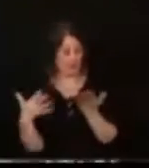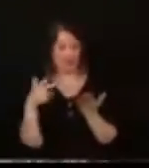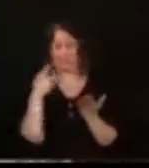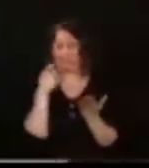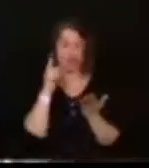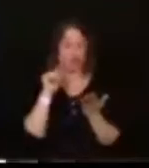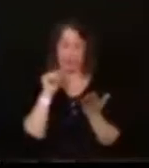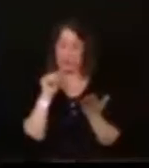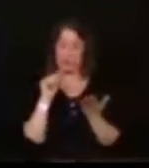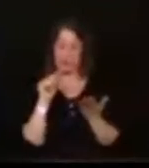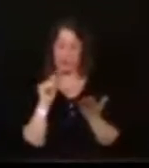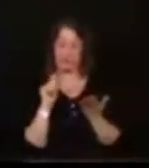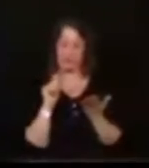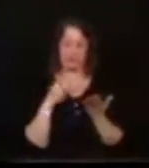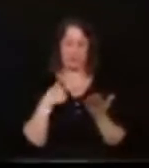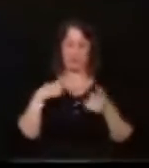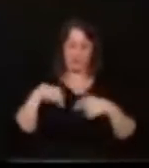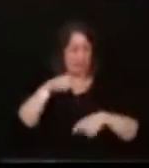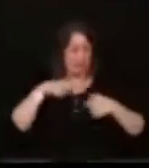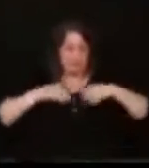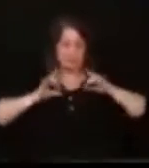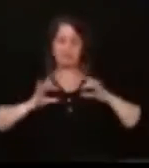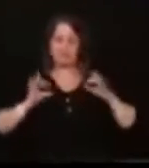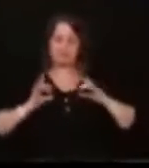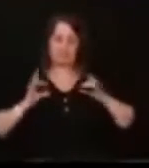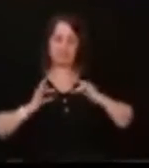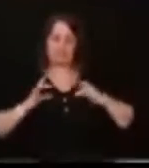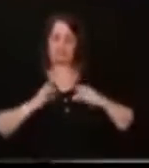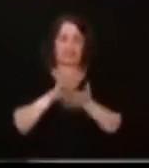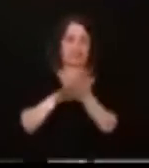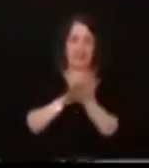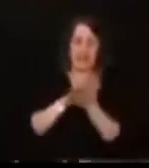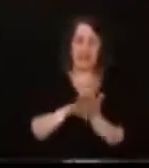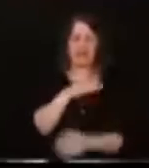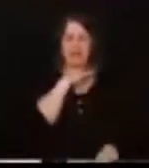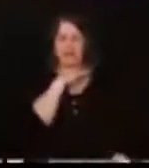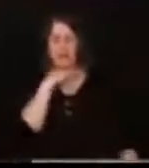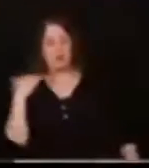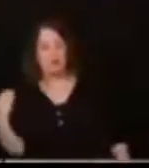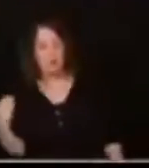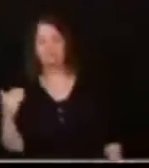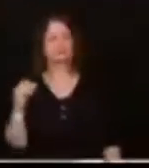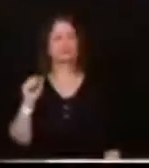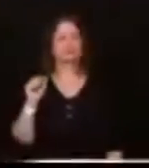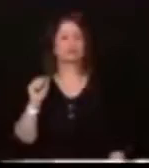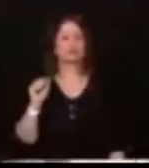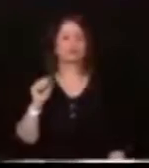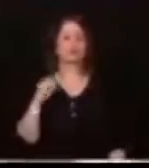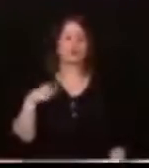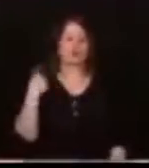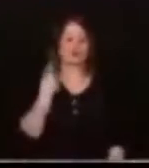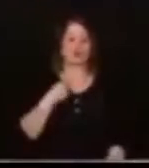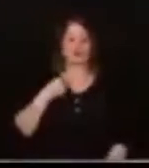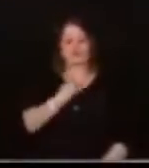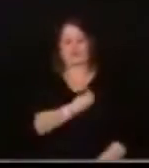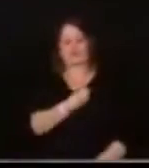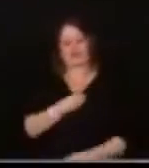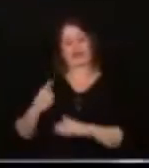diz: nada temeis, nem mesmo a morte, a não ser a morte eterna.